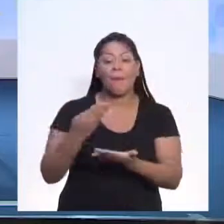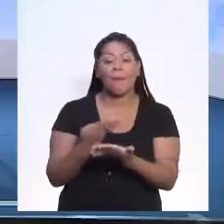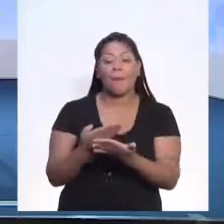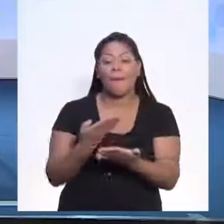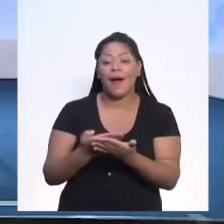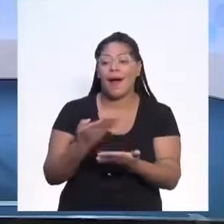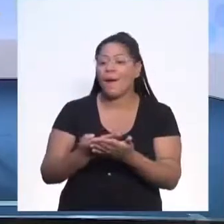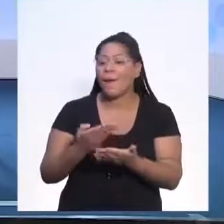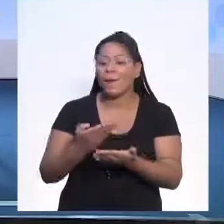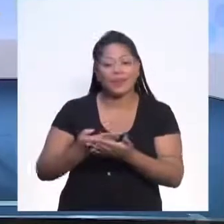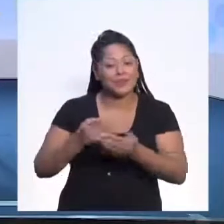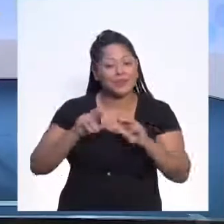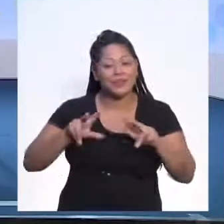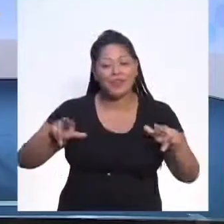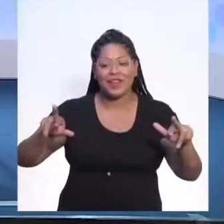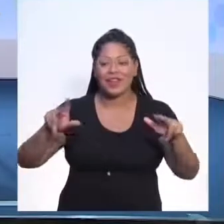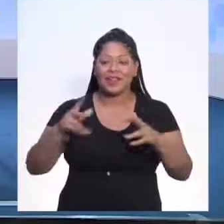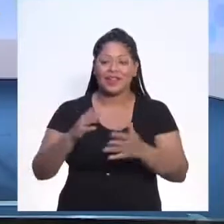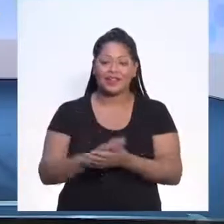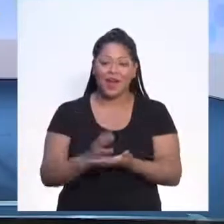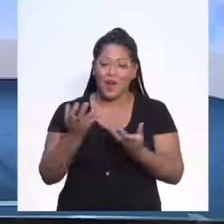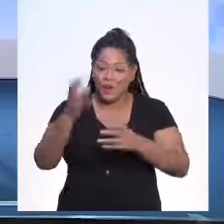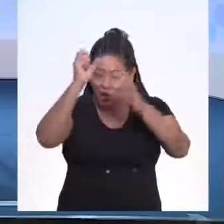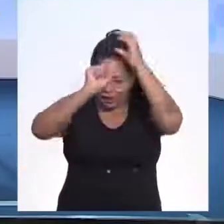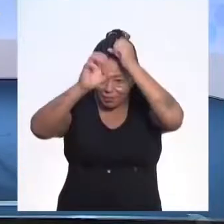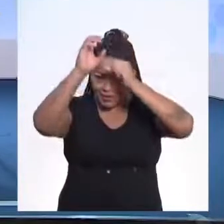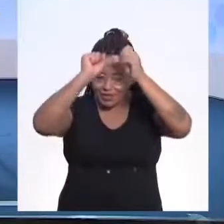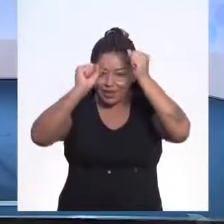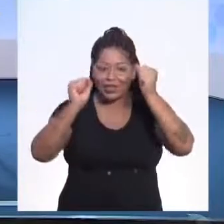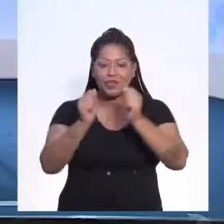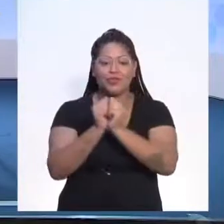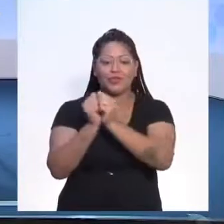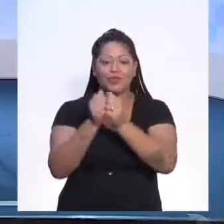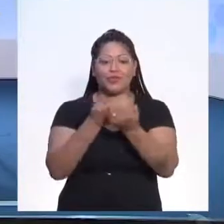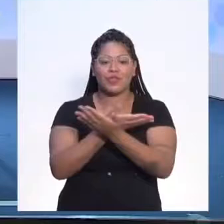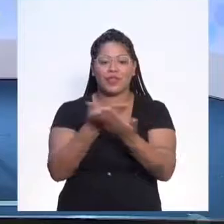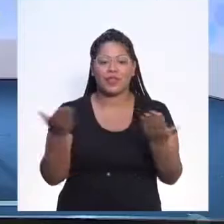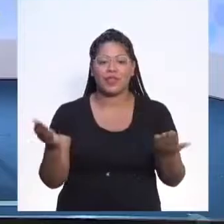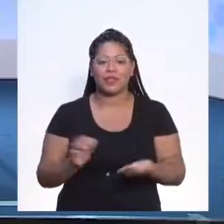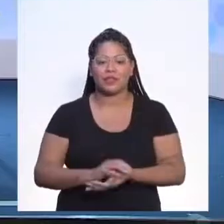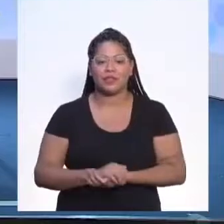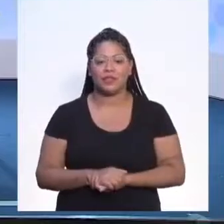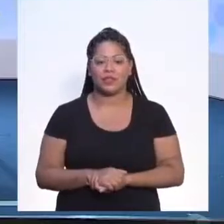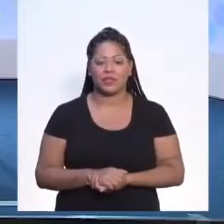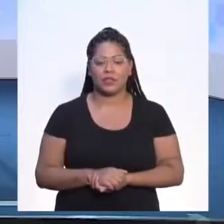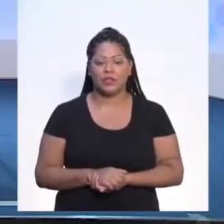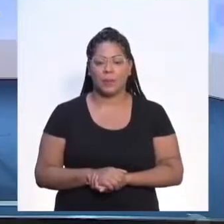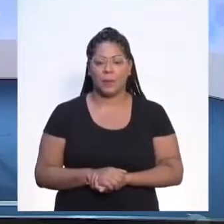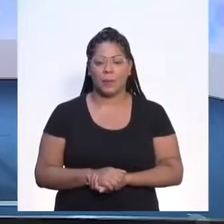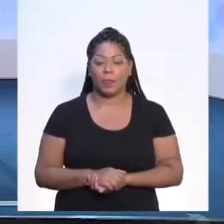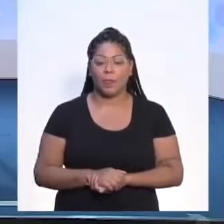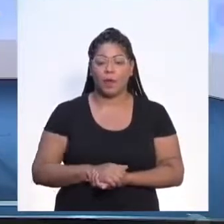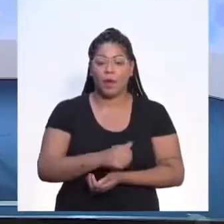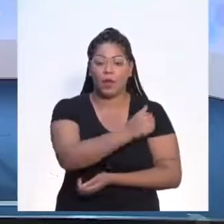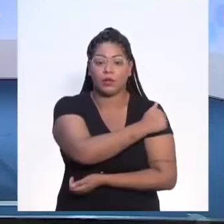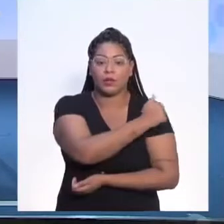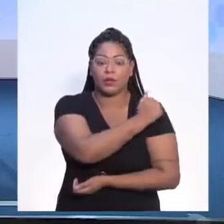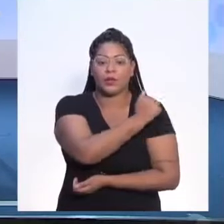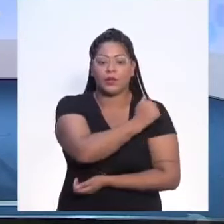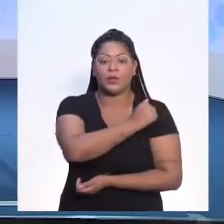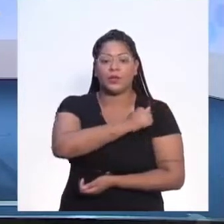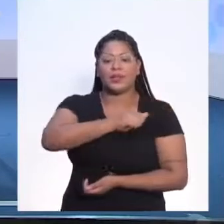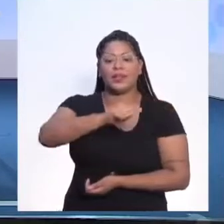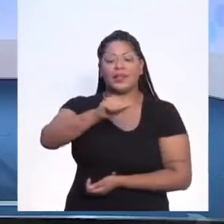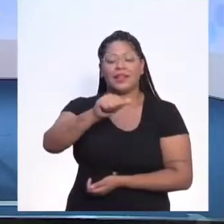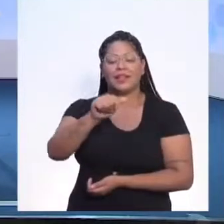ouvir vocês. Ai, vai aparecer mais alguém aqui, deixa eu ver. Nossa, vamos lá, nossa cola aqui. Gabriel. O aluno Gabriel, Vamos, Gabriel.